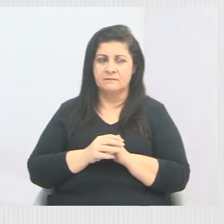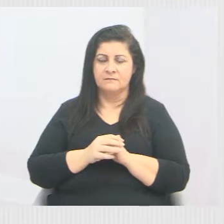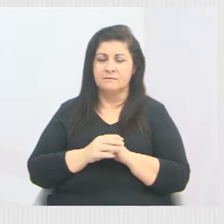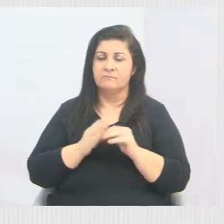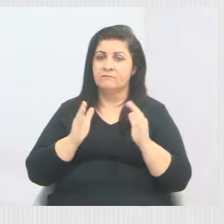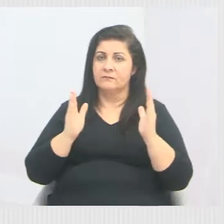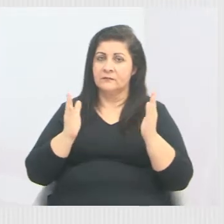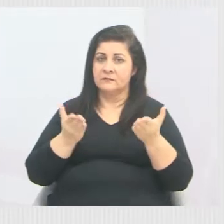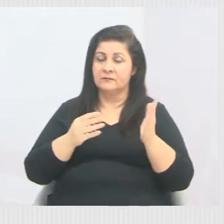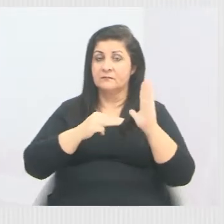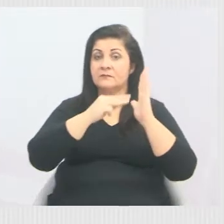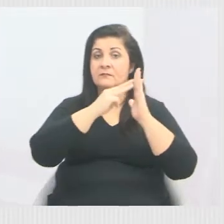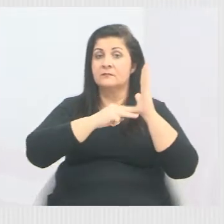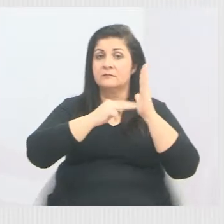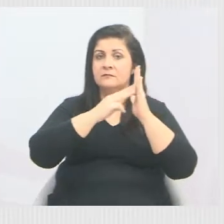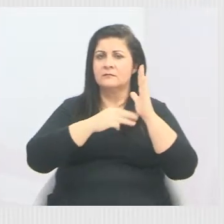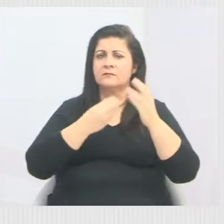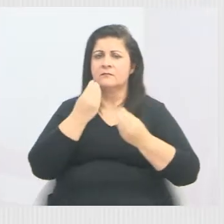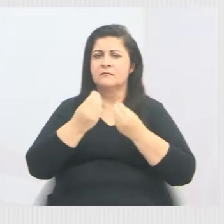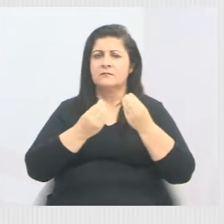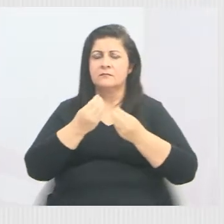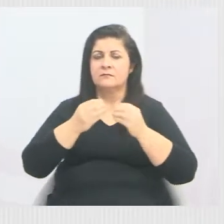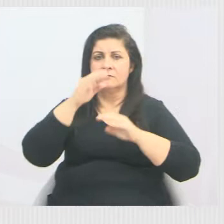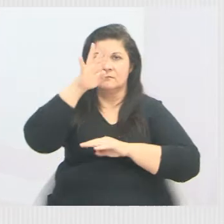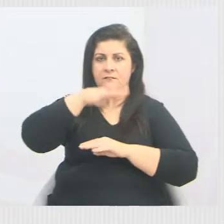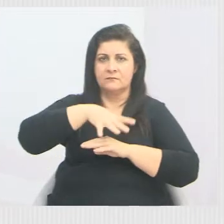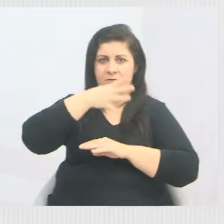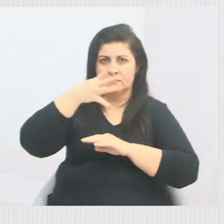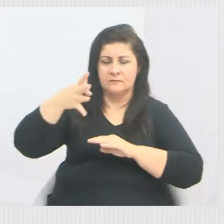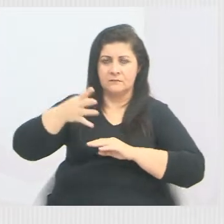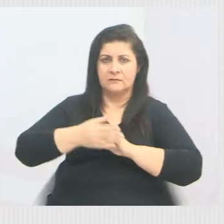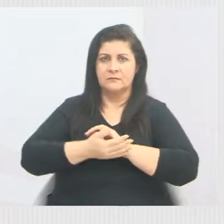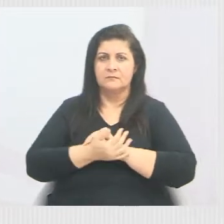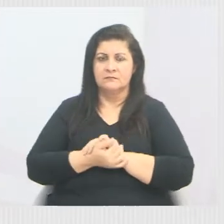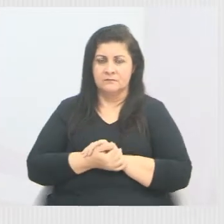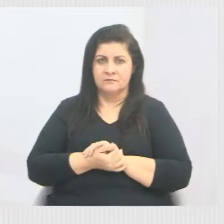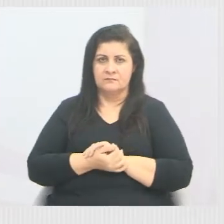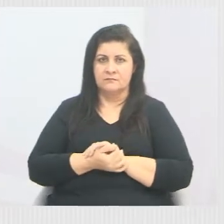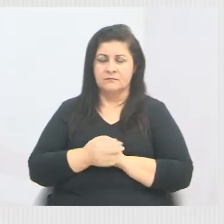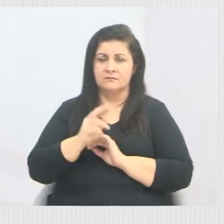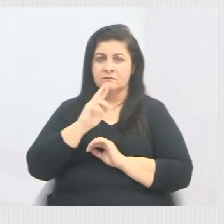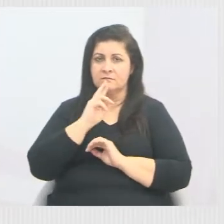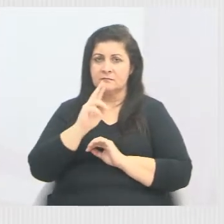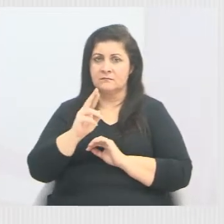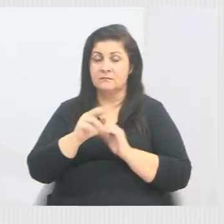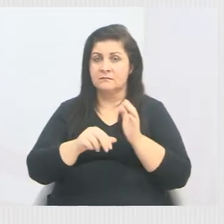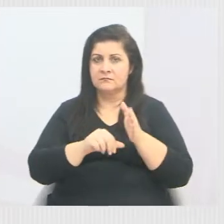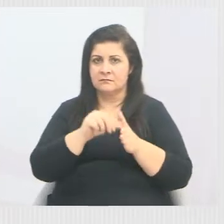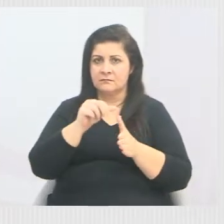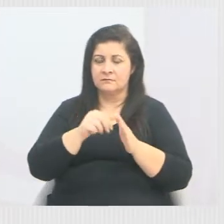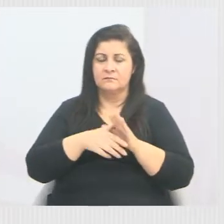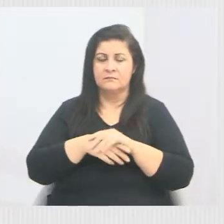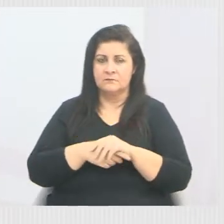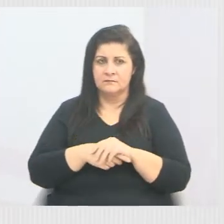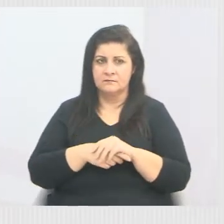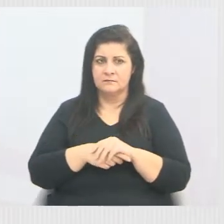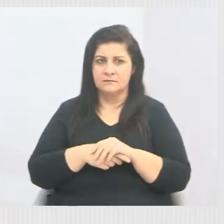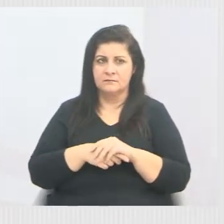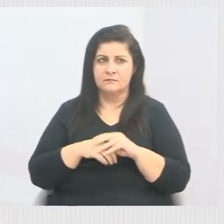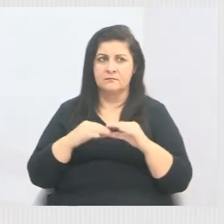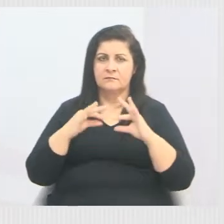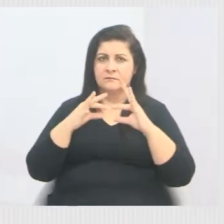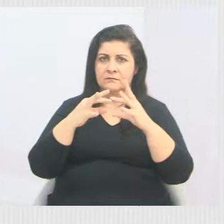E aqui tem a metodologia de como chegar no cálculo nosso aqui, né, do resultado primário. Então, nossas receitas primárias,